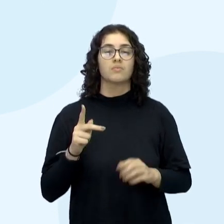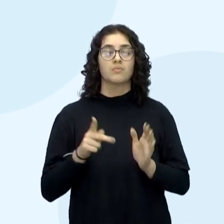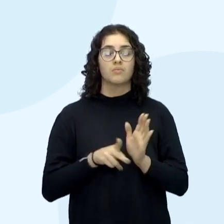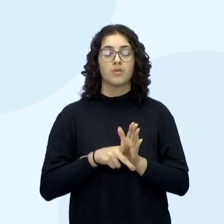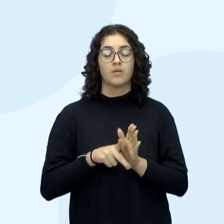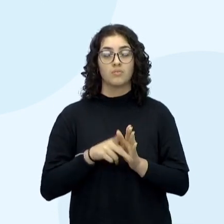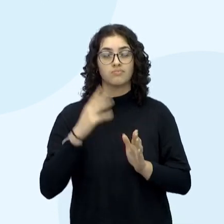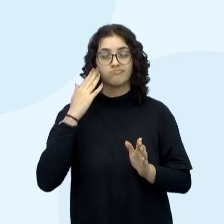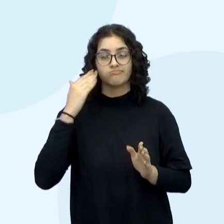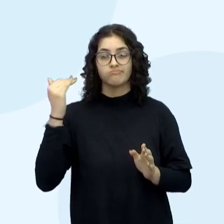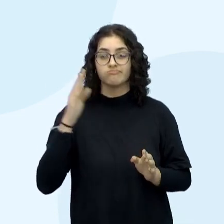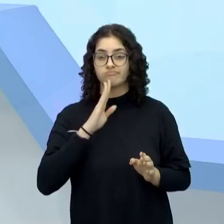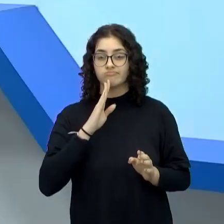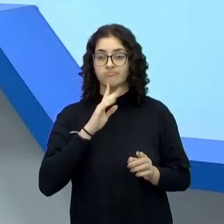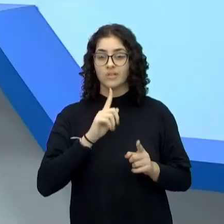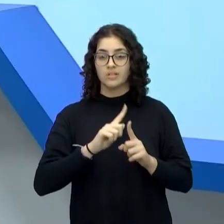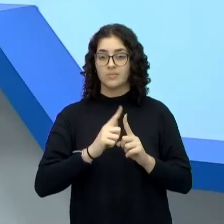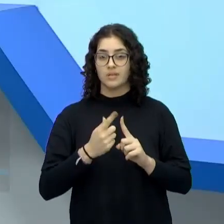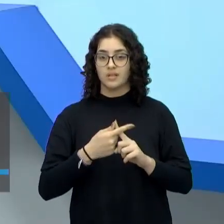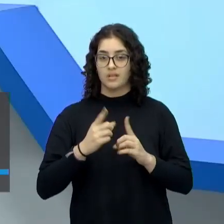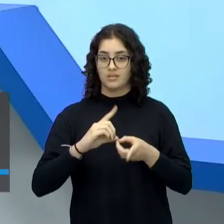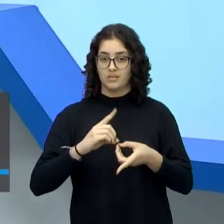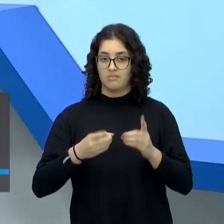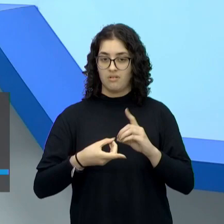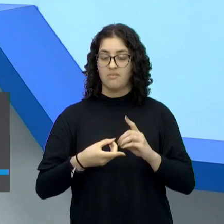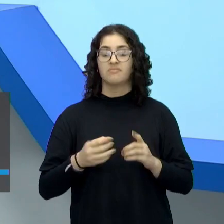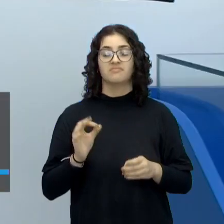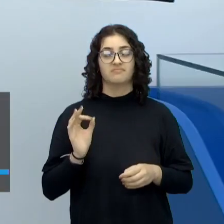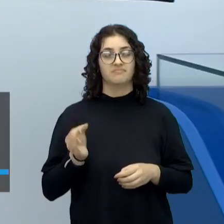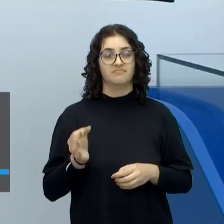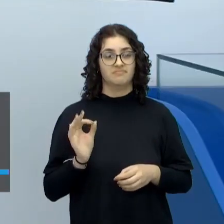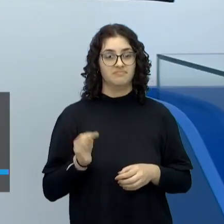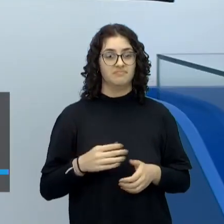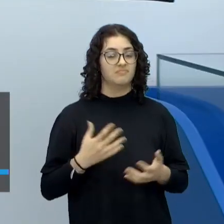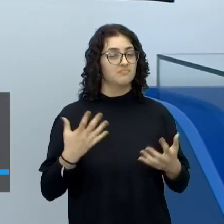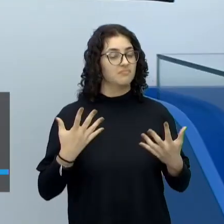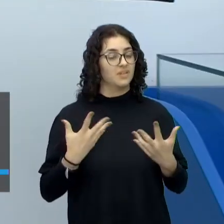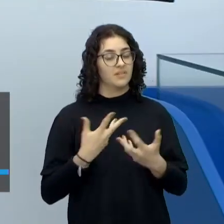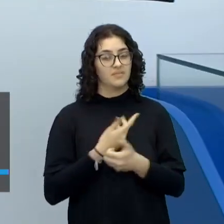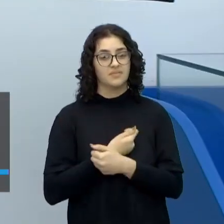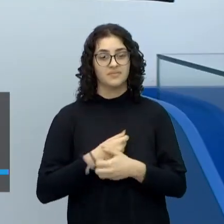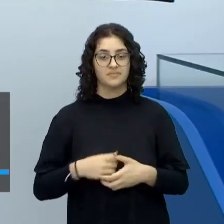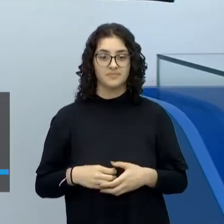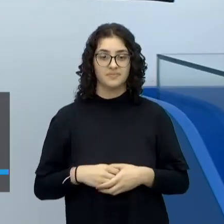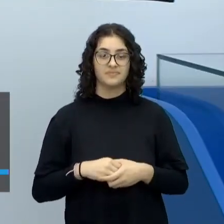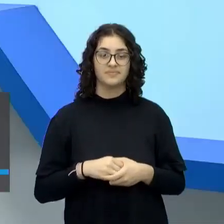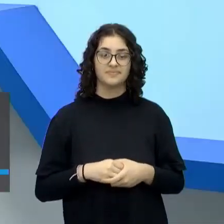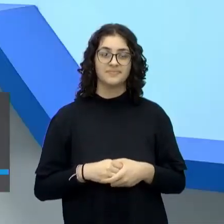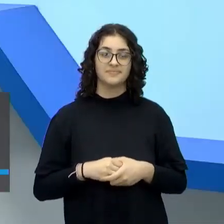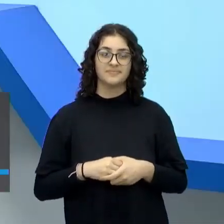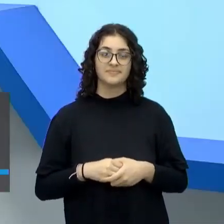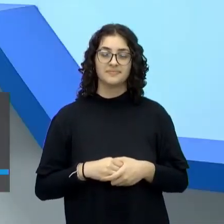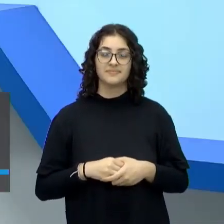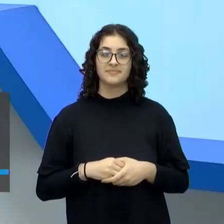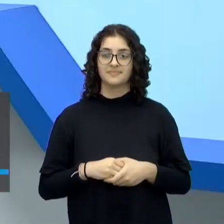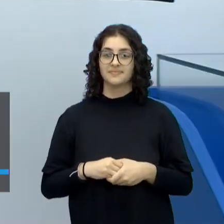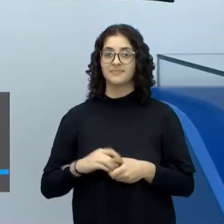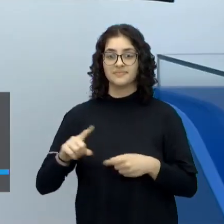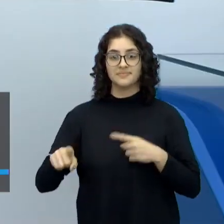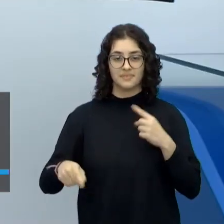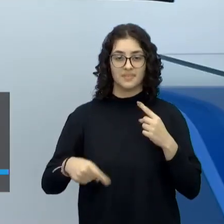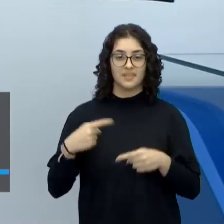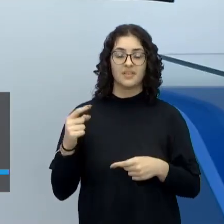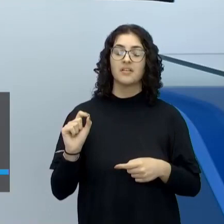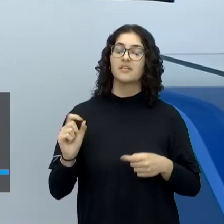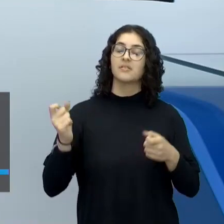e muitas aulas aí, o Geometria Dinâmica. Certíssimo, arrasou, falou tudo direitinho. Colei um monte tudo. de aula minha, né? Colou tudo. Aí depois